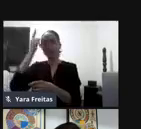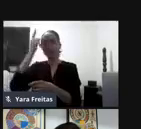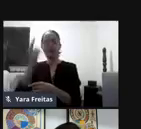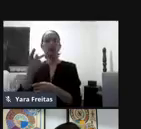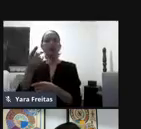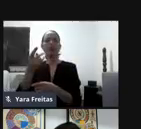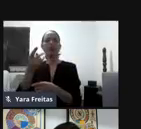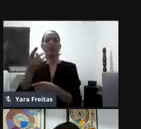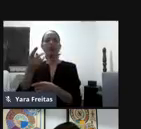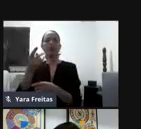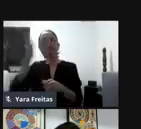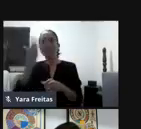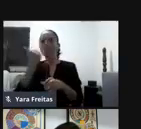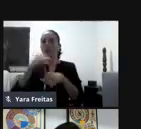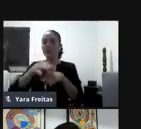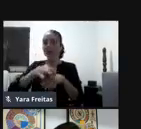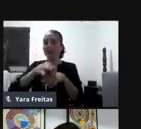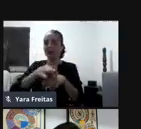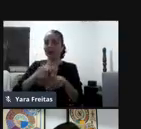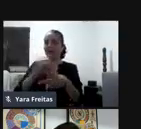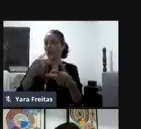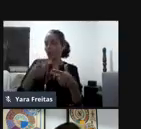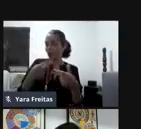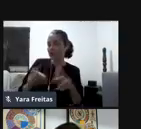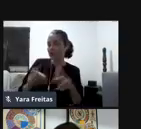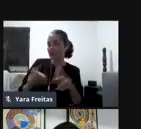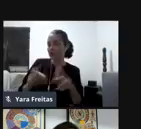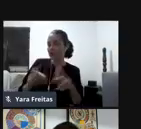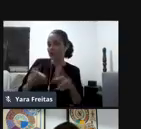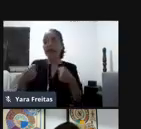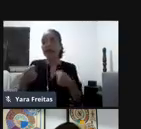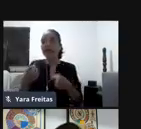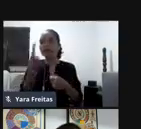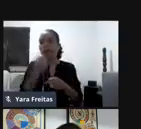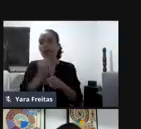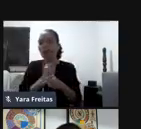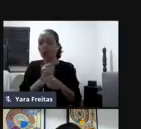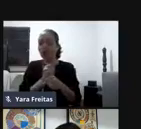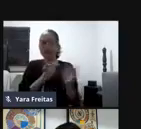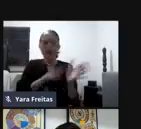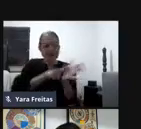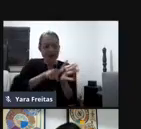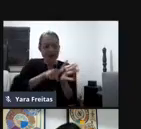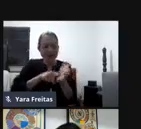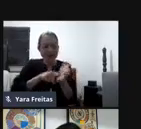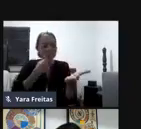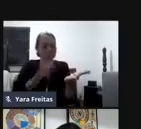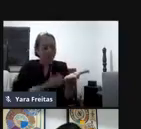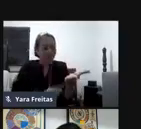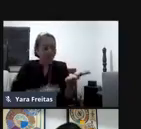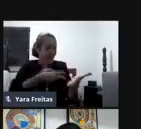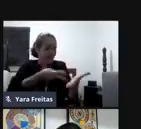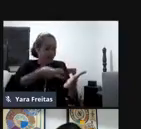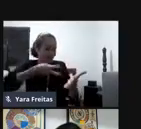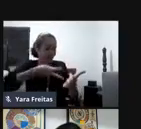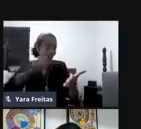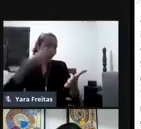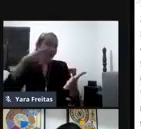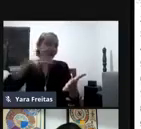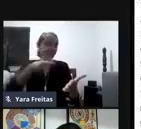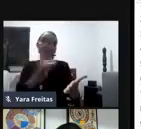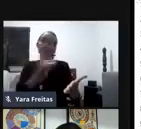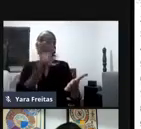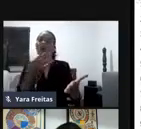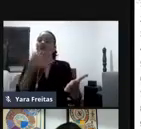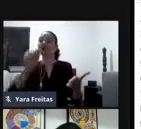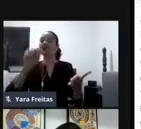verificarem no sangue, tá? Qual é o nível que está de B12 e de ácido fólico. Porque quando eles estão baixos,